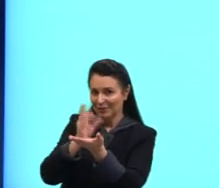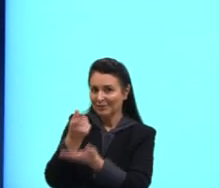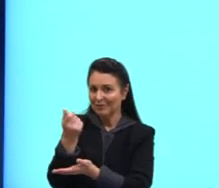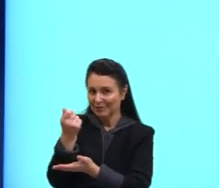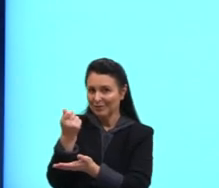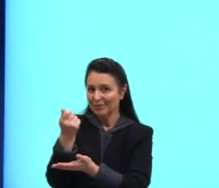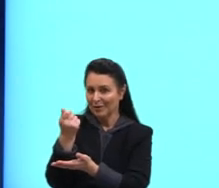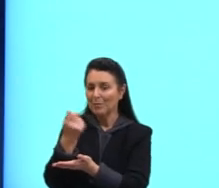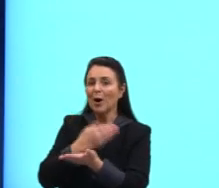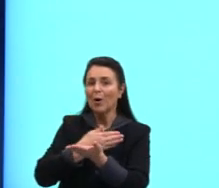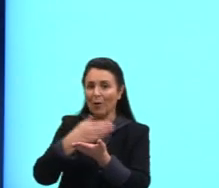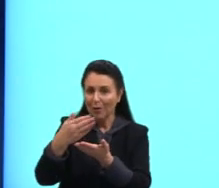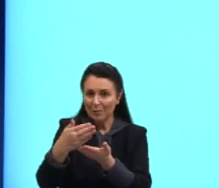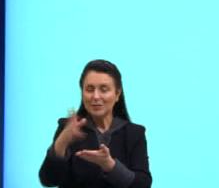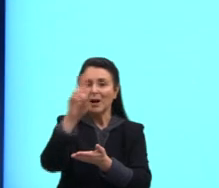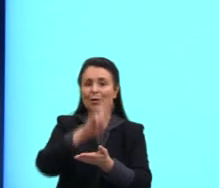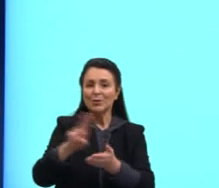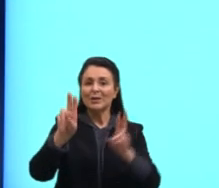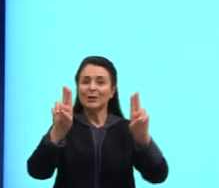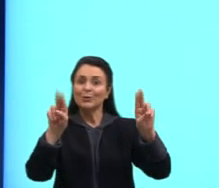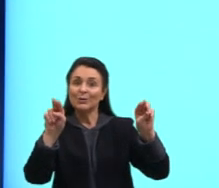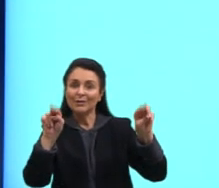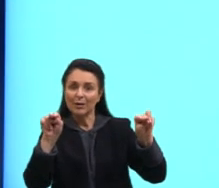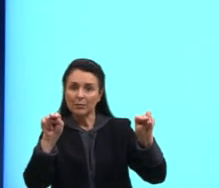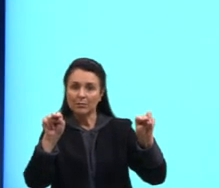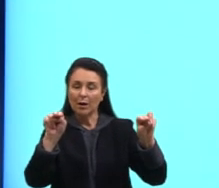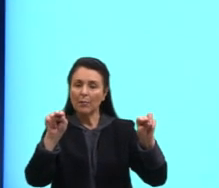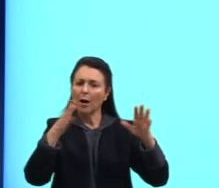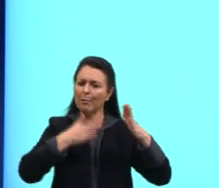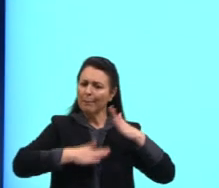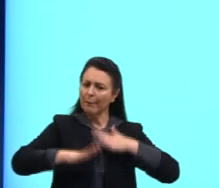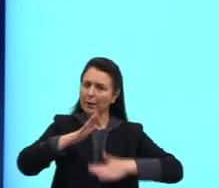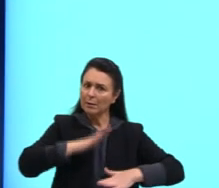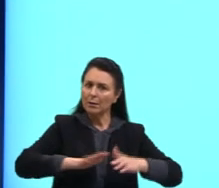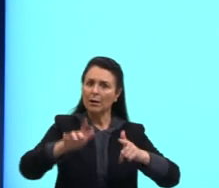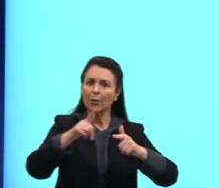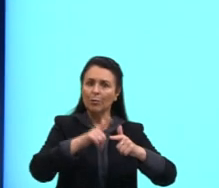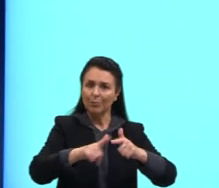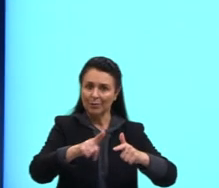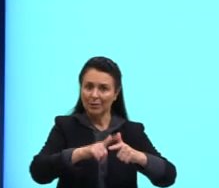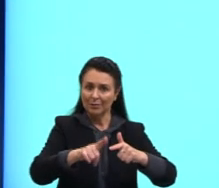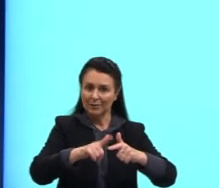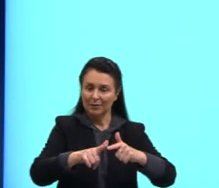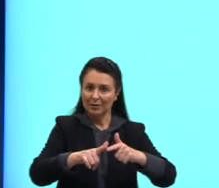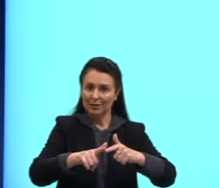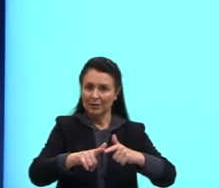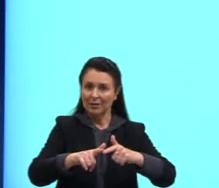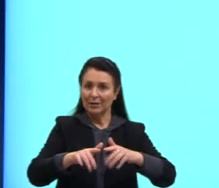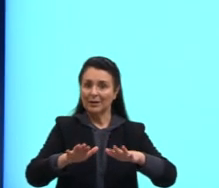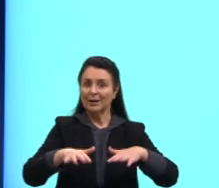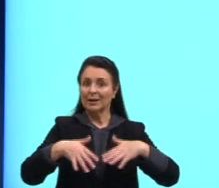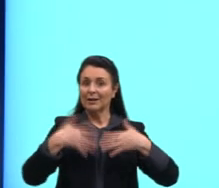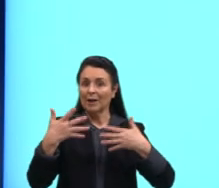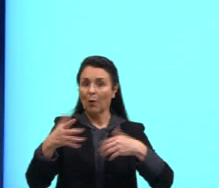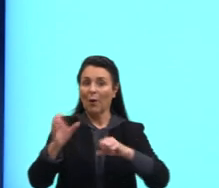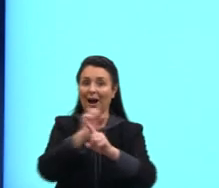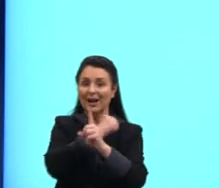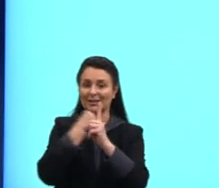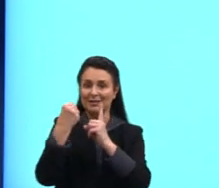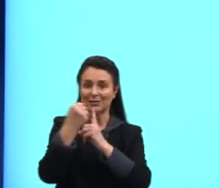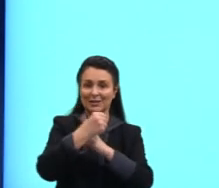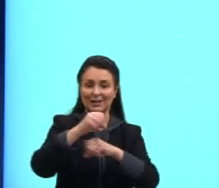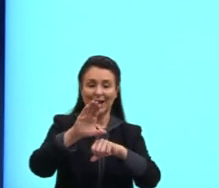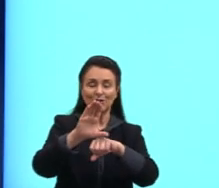sobre o tema com o fato de amenizar o problema assim o corpo civil será